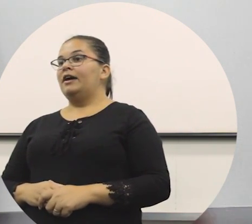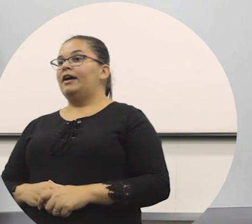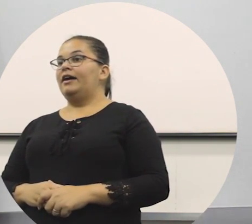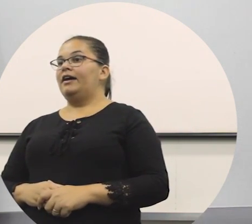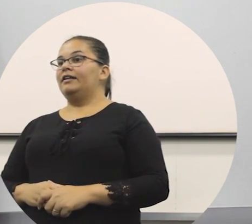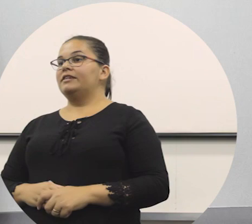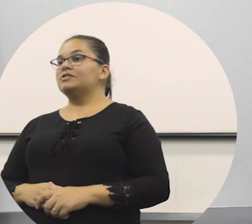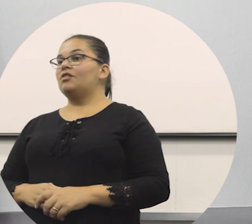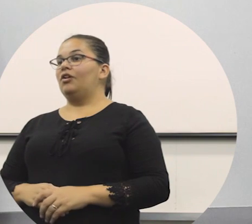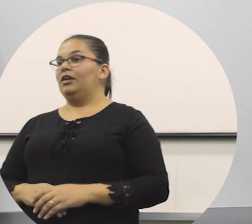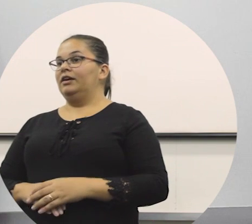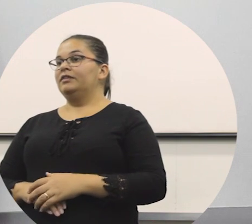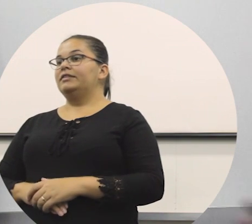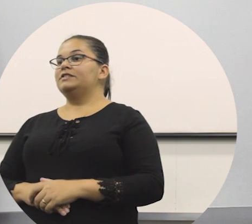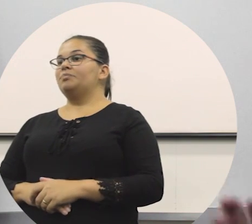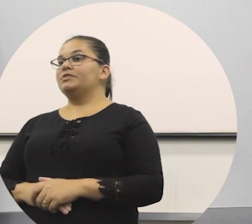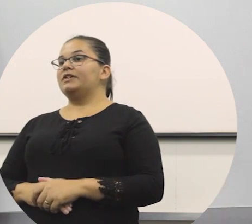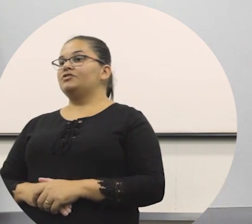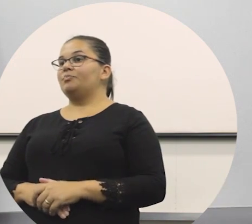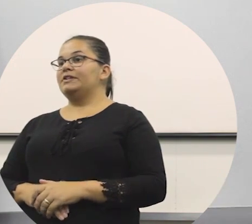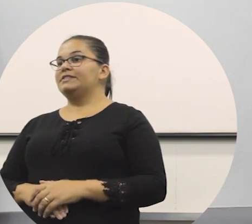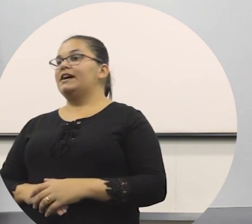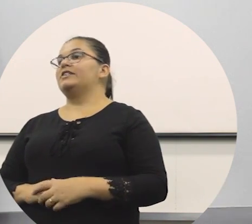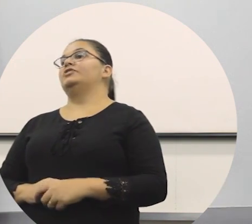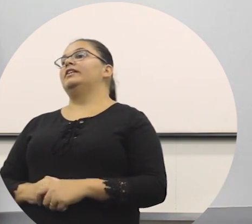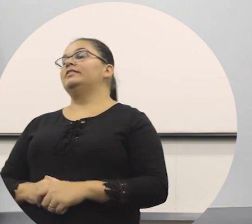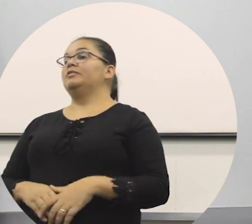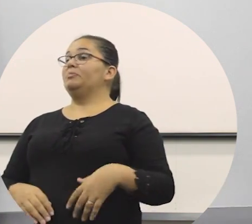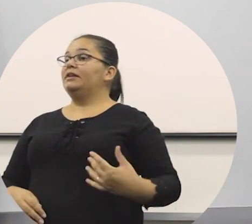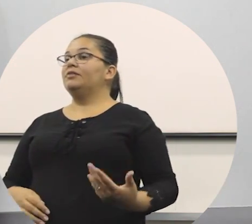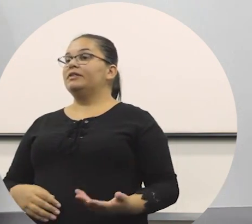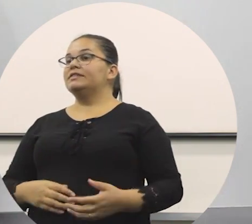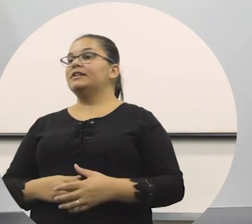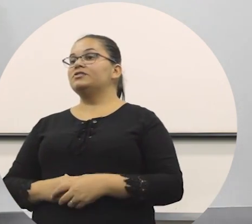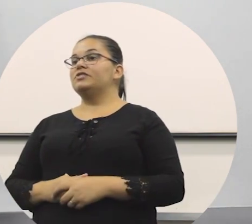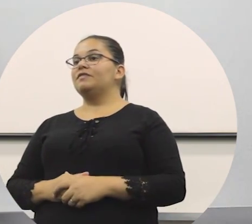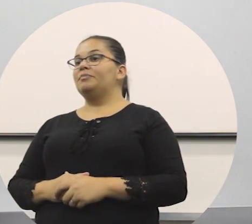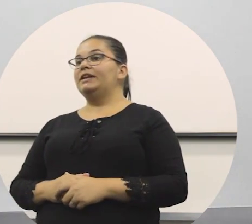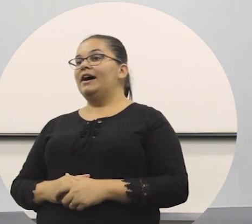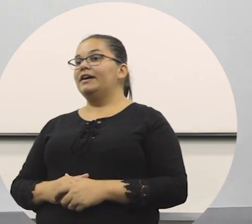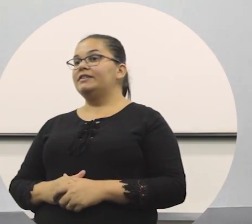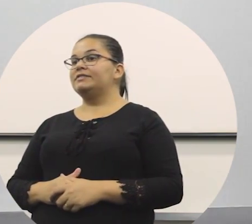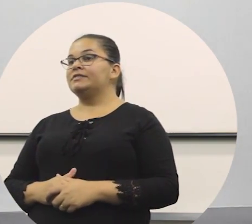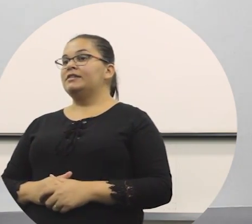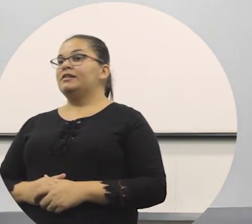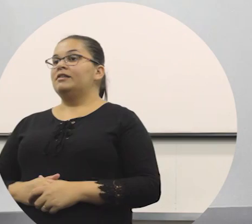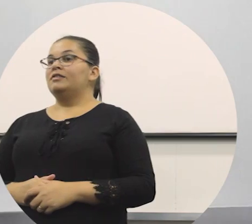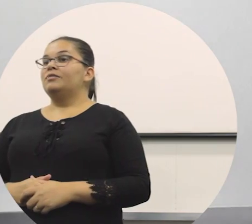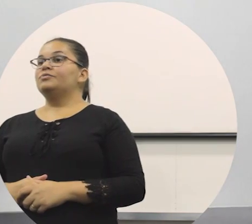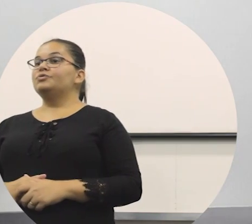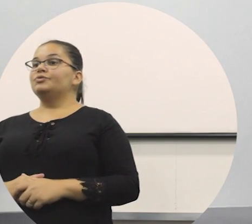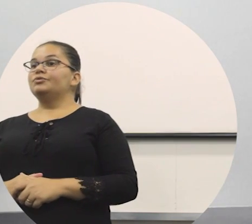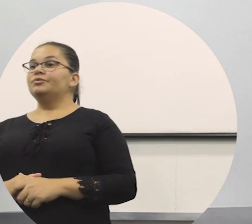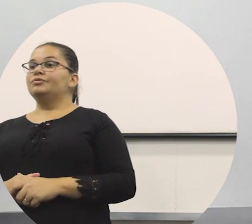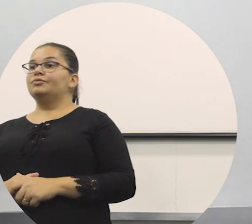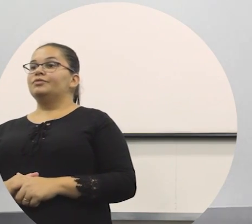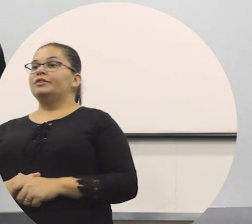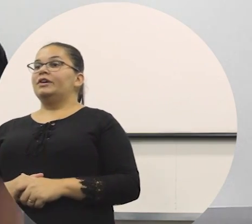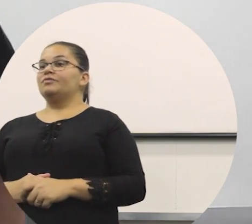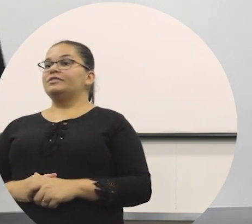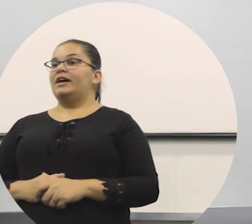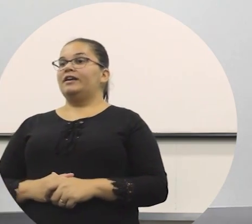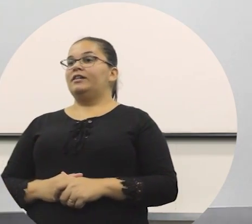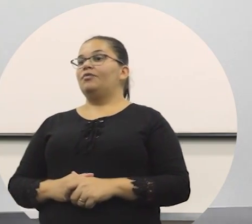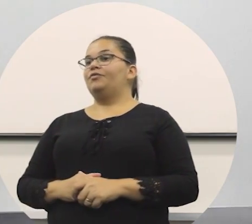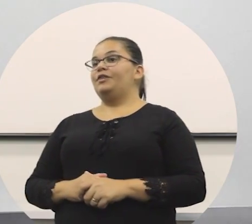falhas na escola, nesse processo de aprendizagem, né? Também no, nas relações familiares. O surdo